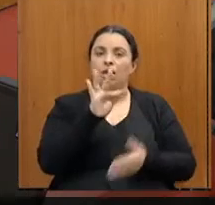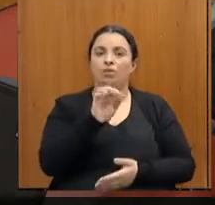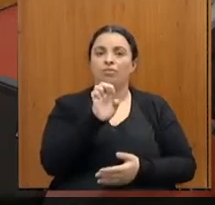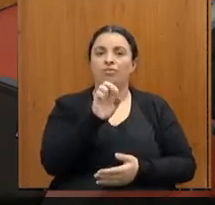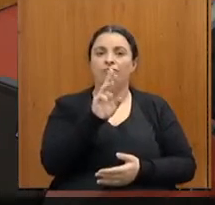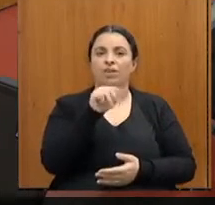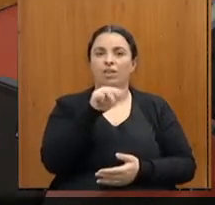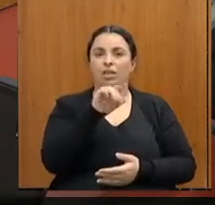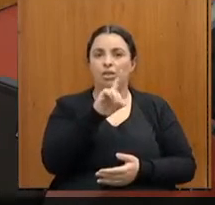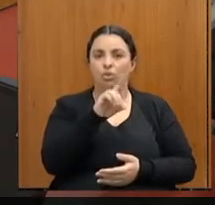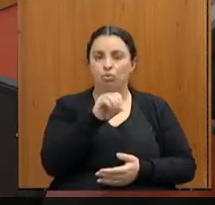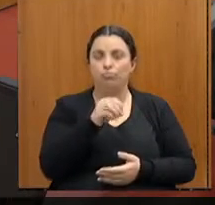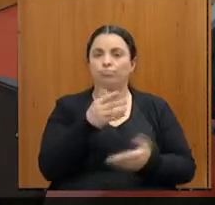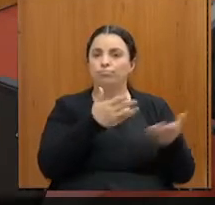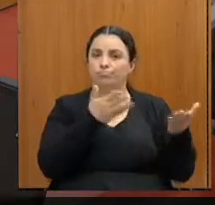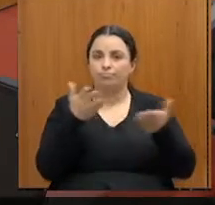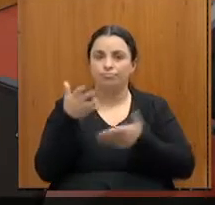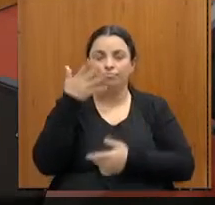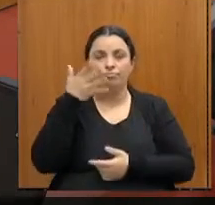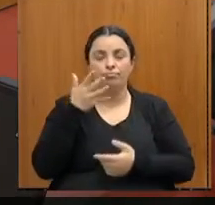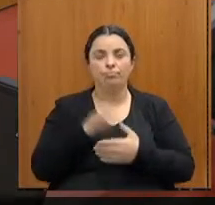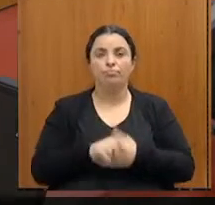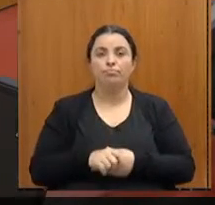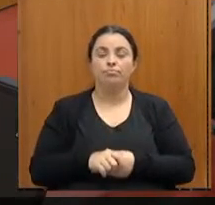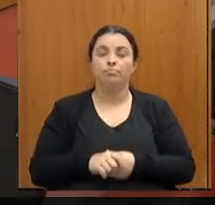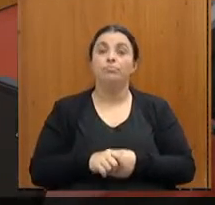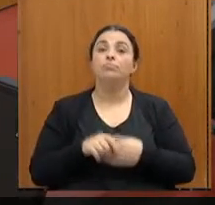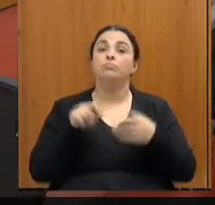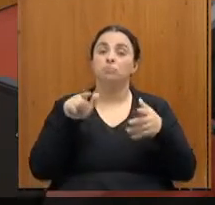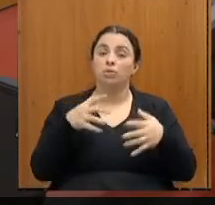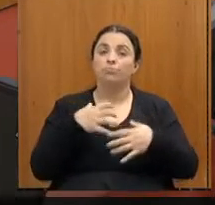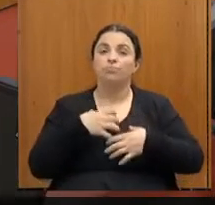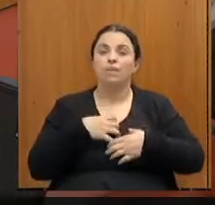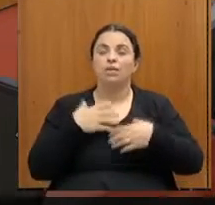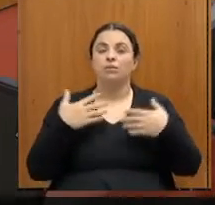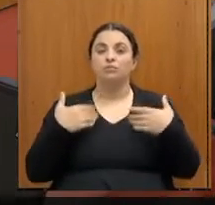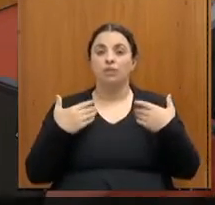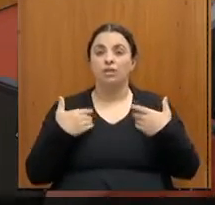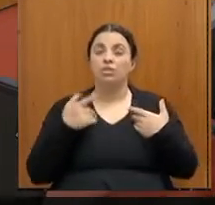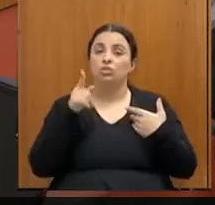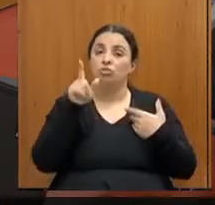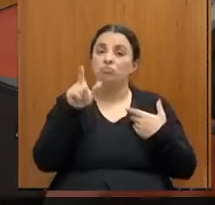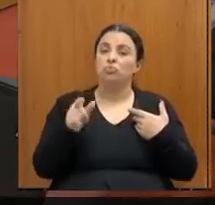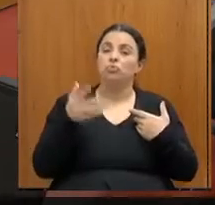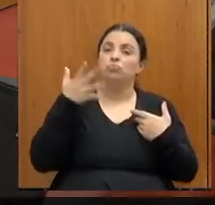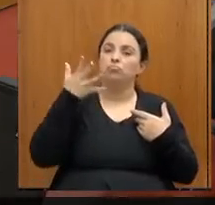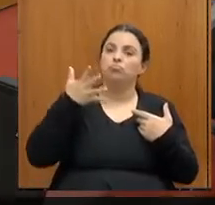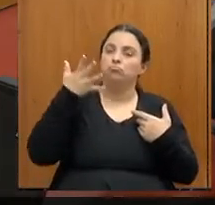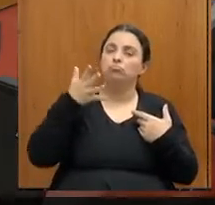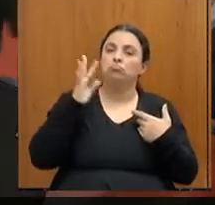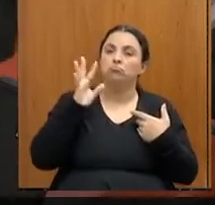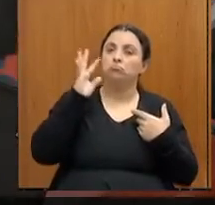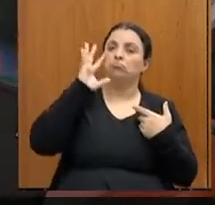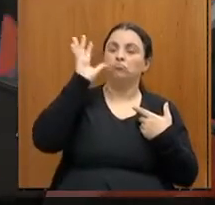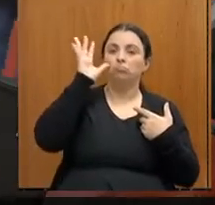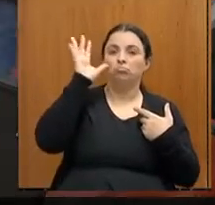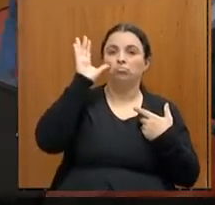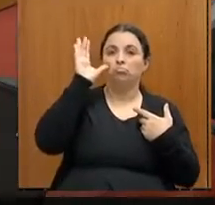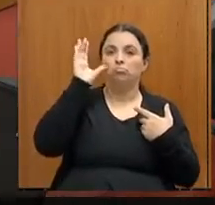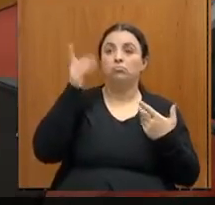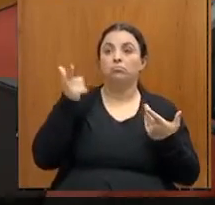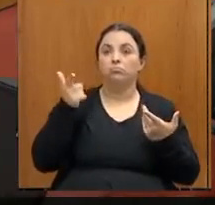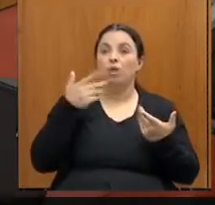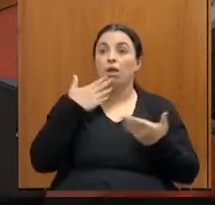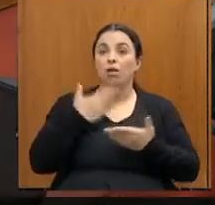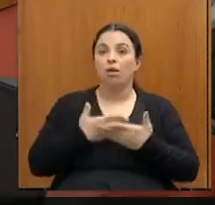caríssimo Virgílio fico até empolgadíssimo quando vejo o senhor dizer isso porque eu já conheço que o senhor fala de coração